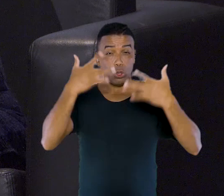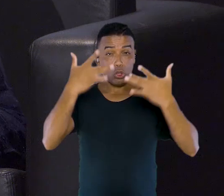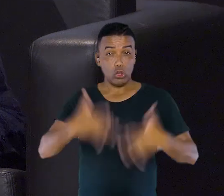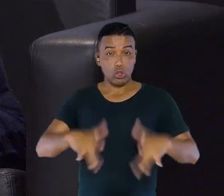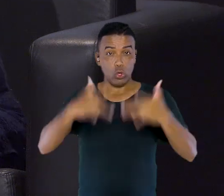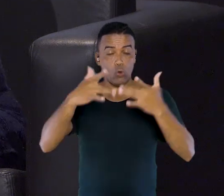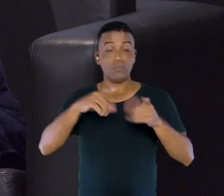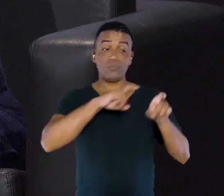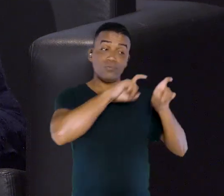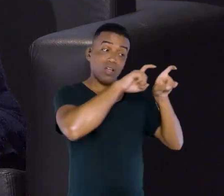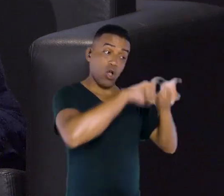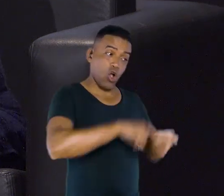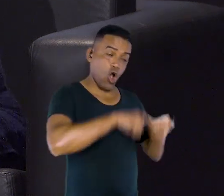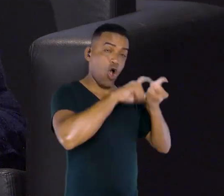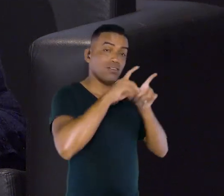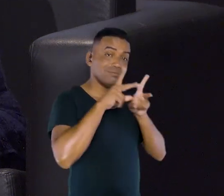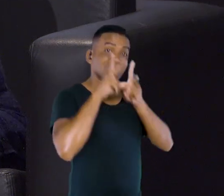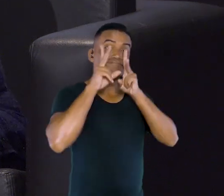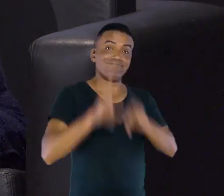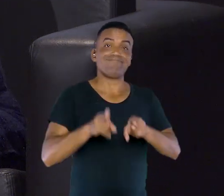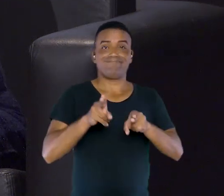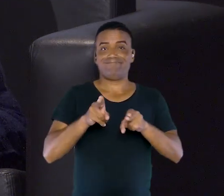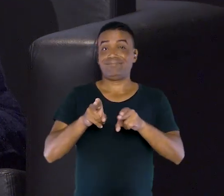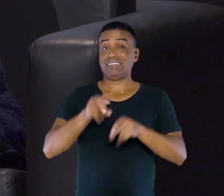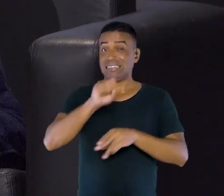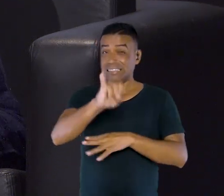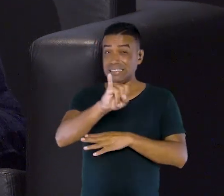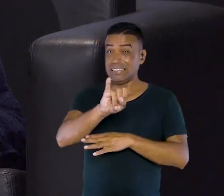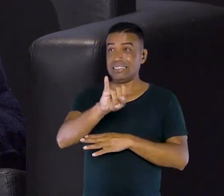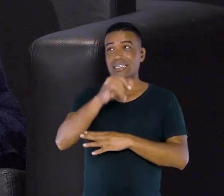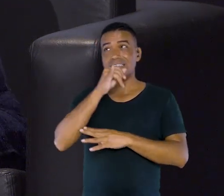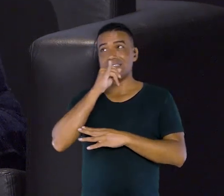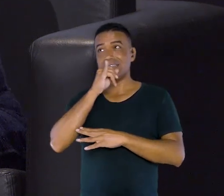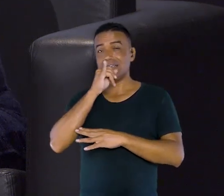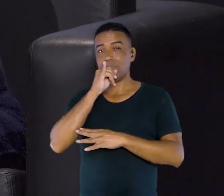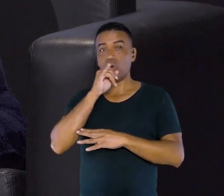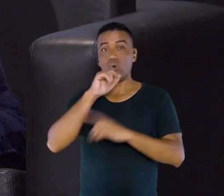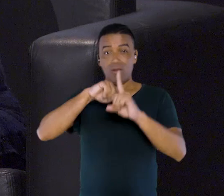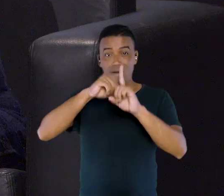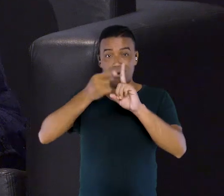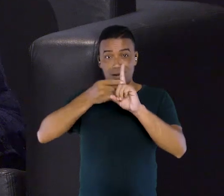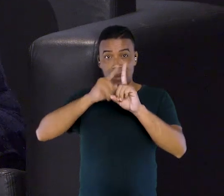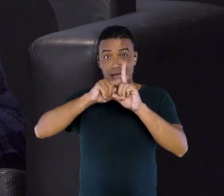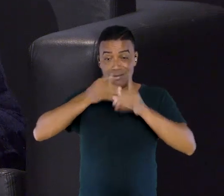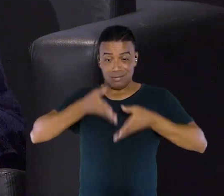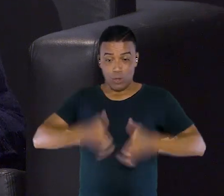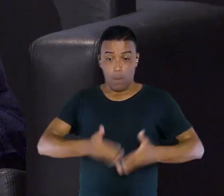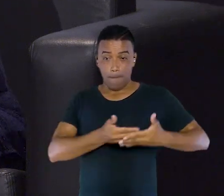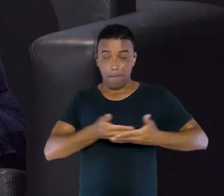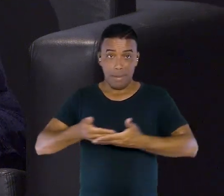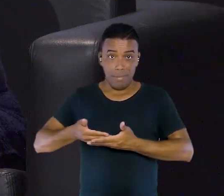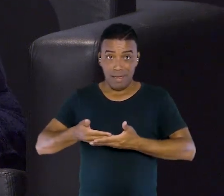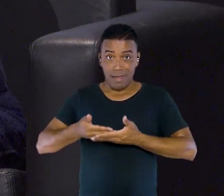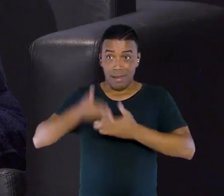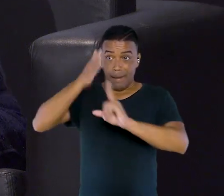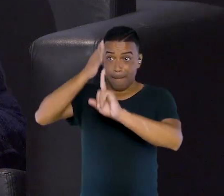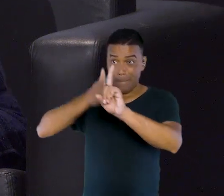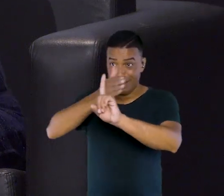A roça é a mesma coisa. A roça, se você for depois do parto sem benzimento, ela